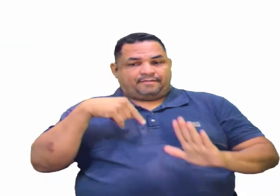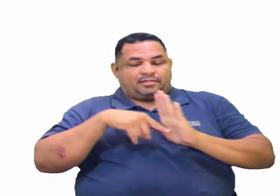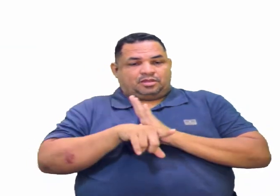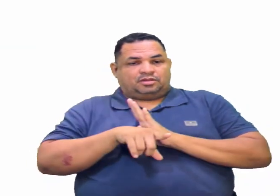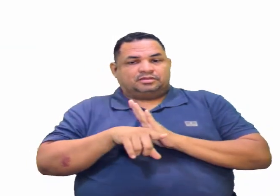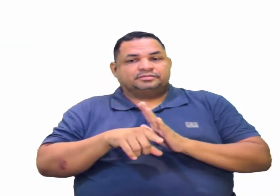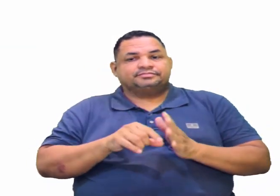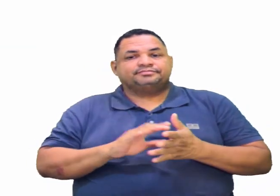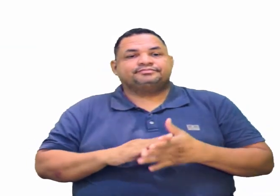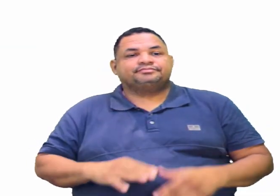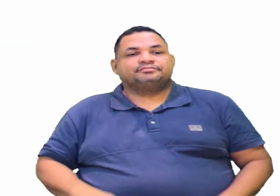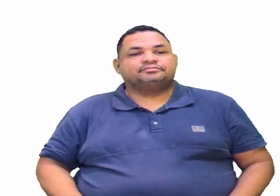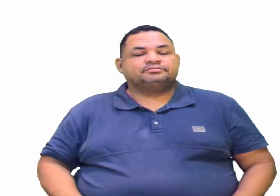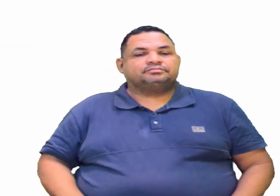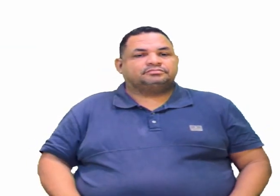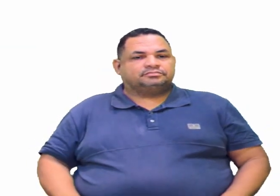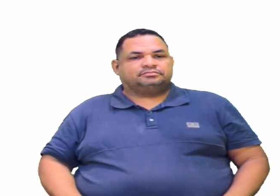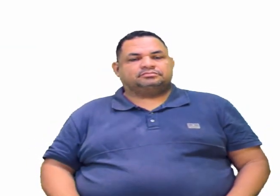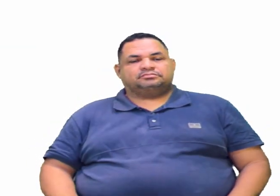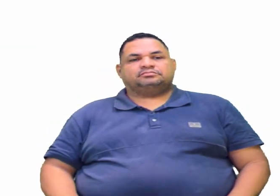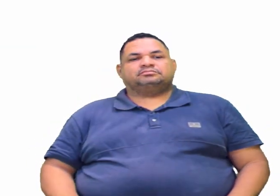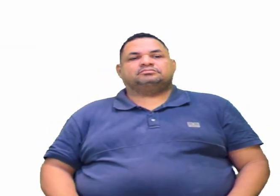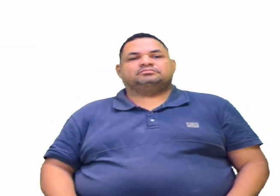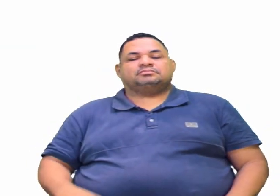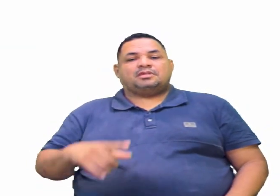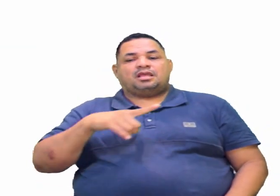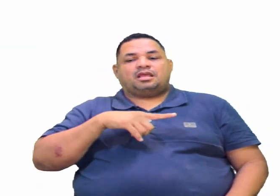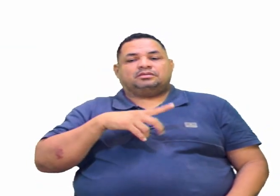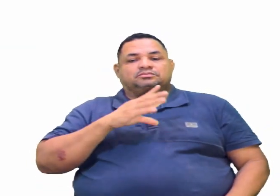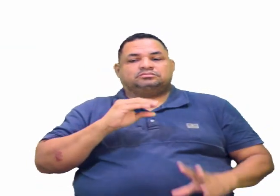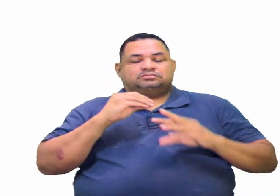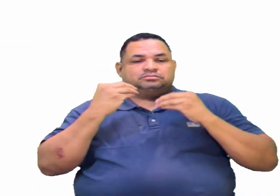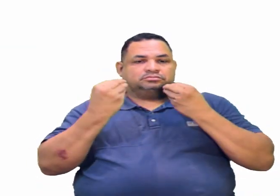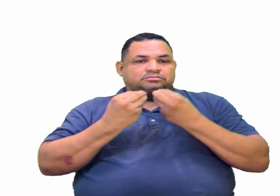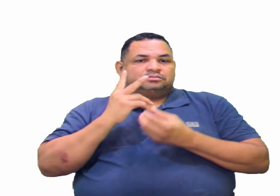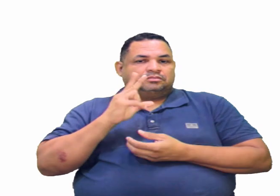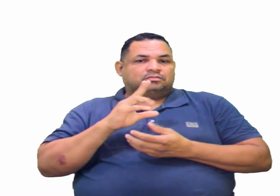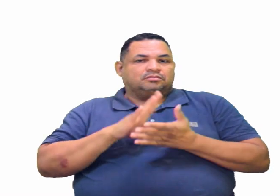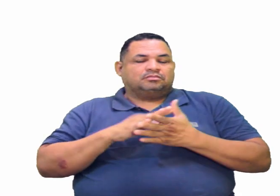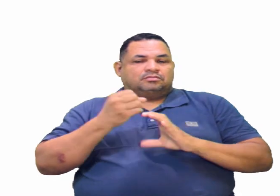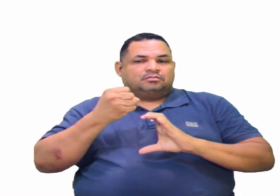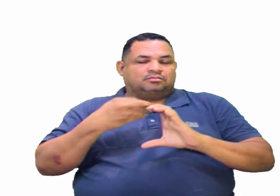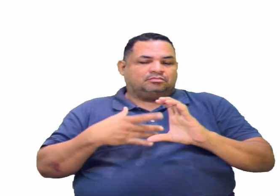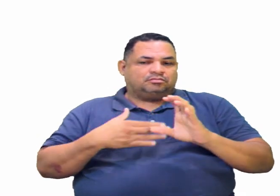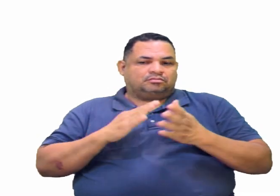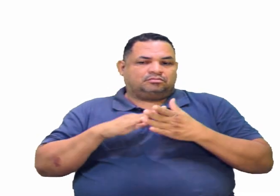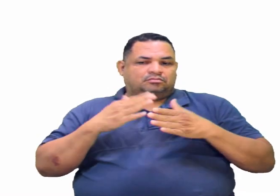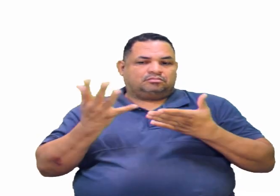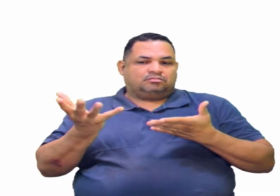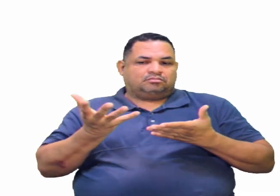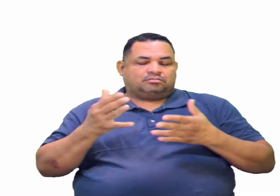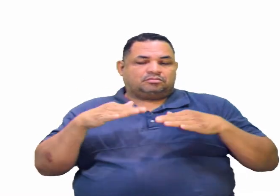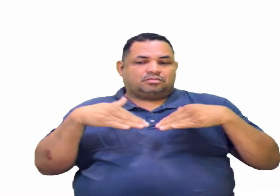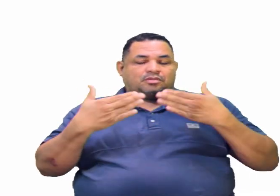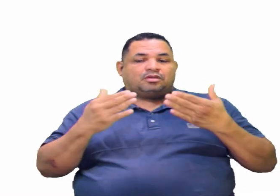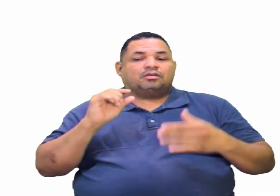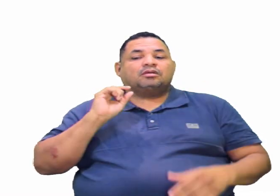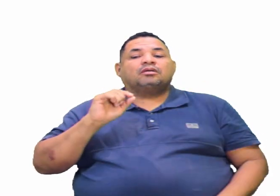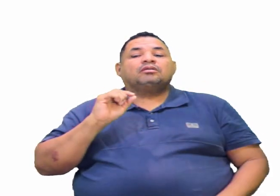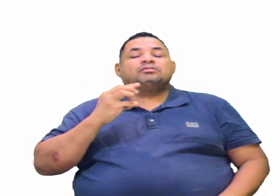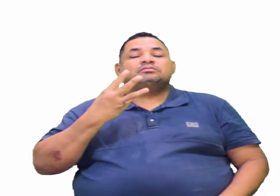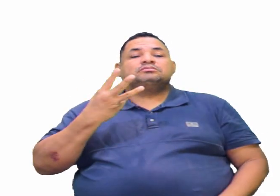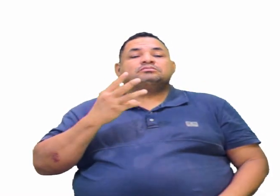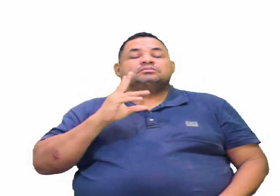comando, ele diz, essas substâncias têm em comum as seguintes funções. Então, ele quer saber das 3, o que